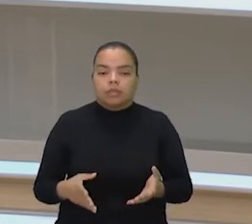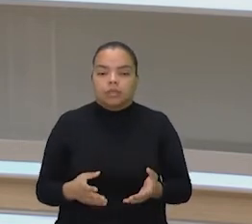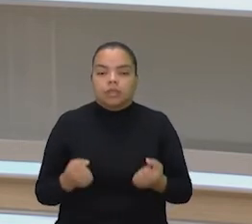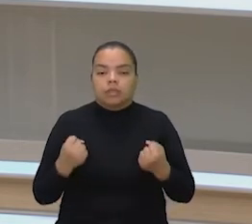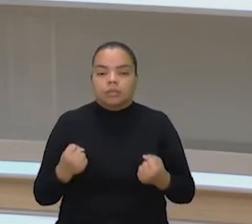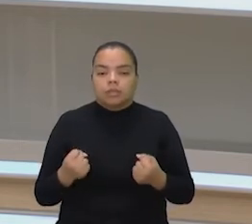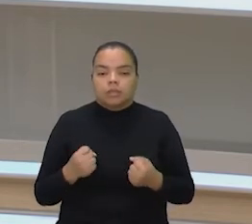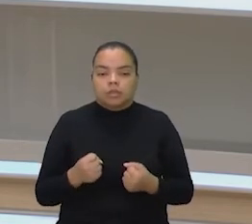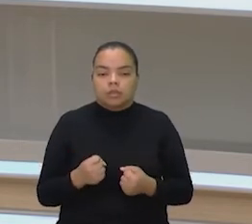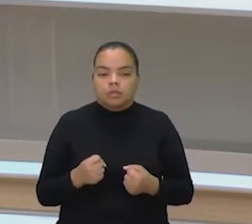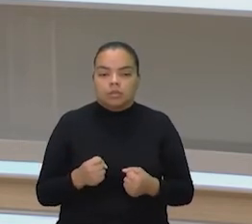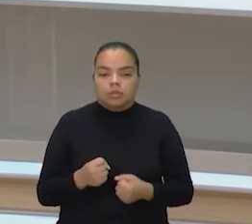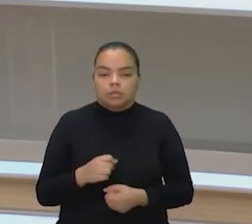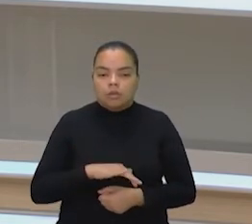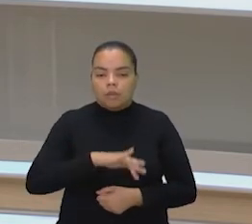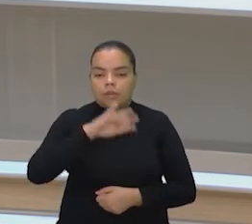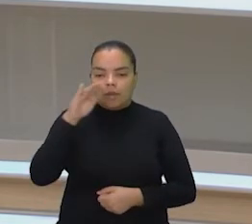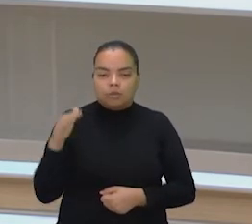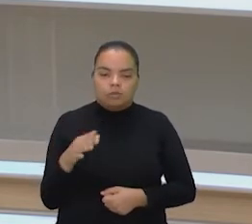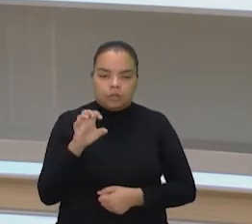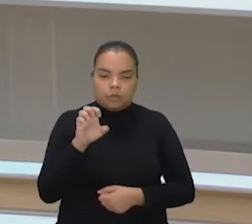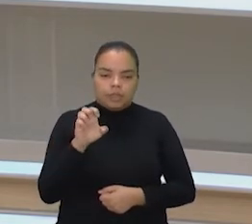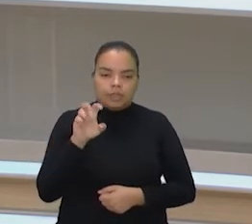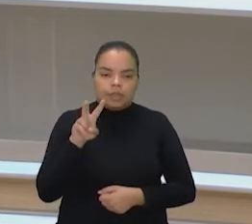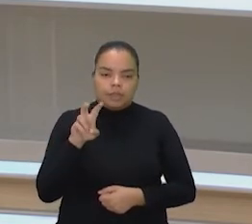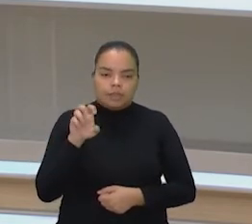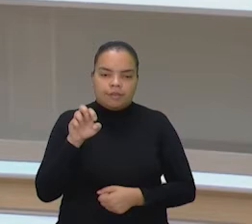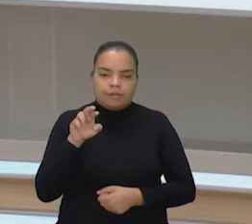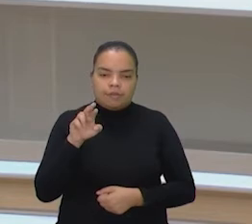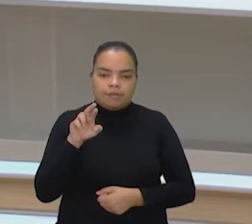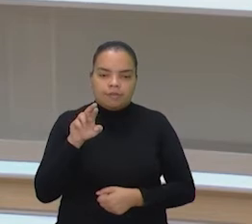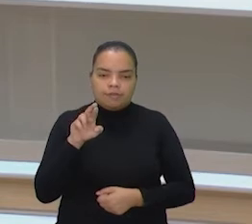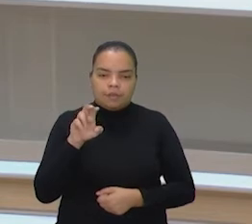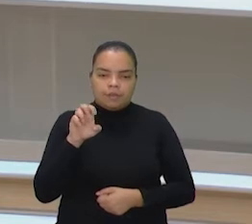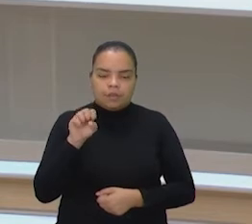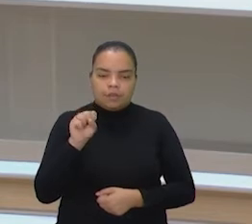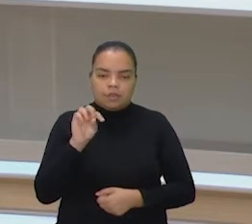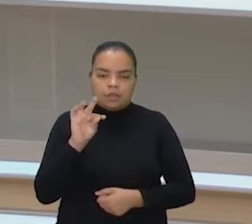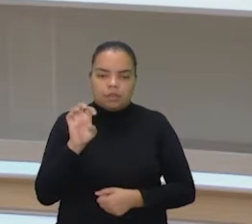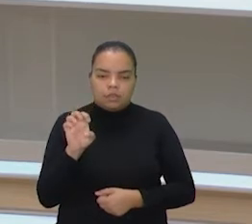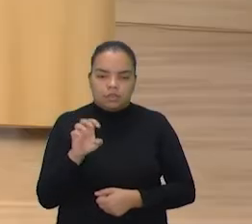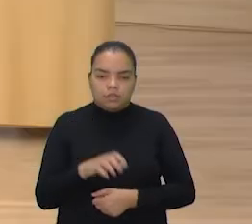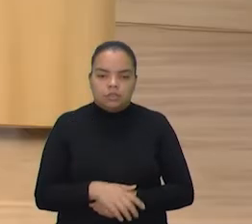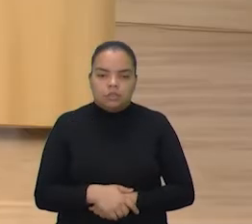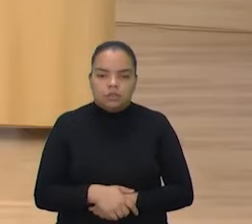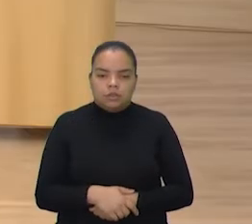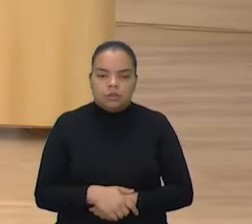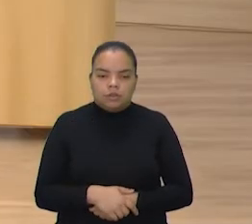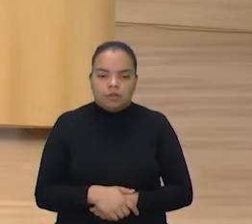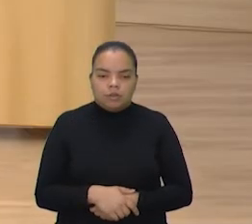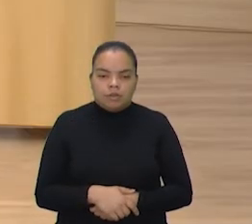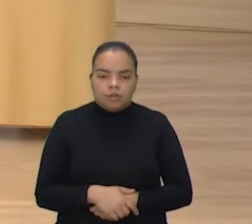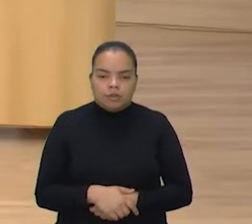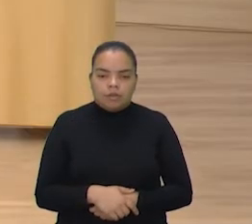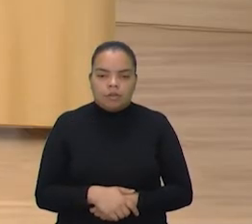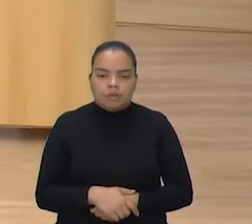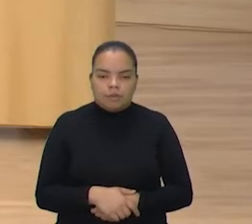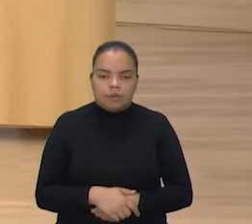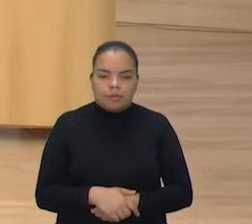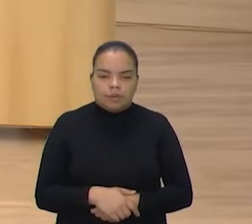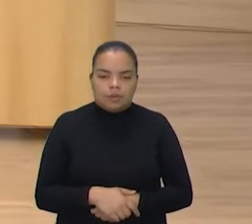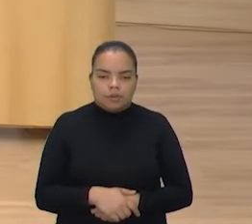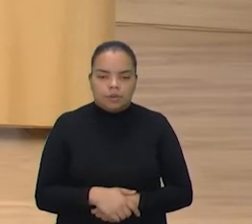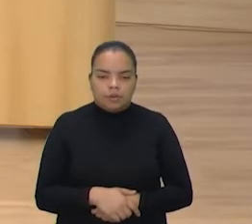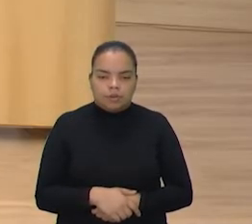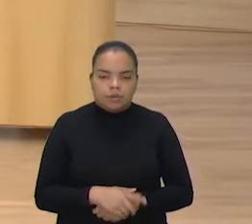exemplo, no Monte Everest, tá bom? Mais ou menos 8.000 e poucos metros aí. Olhando aqui, vamos lá para a nossa telinha, para